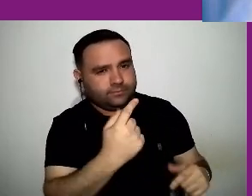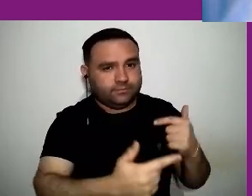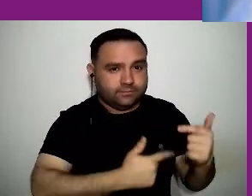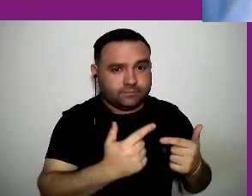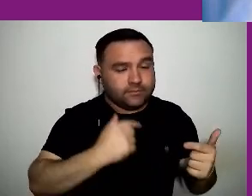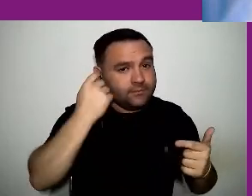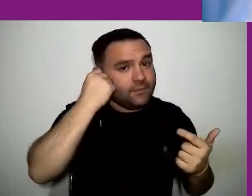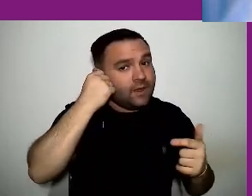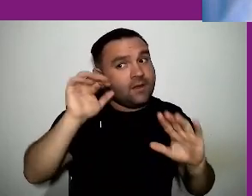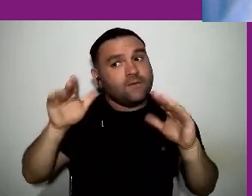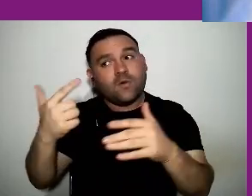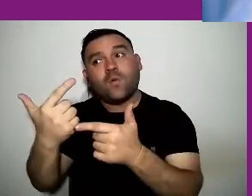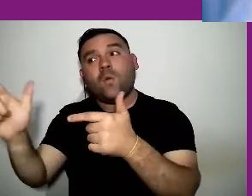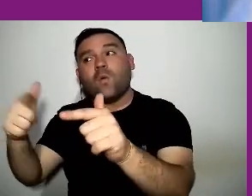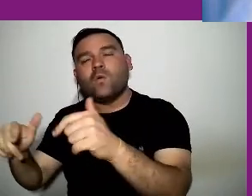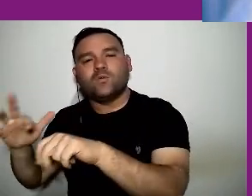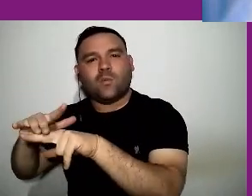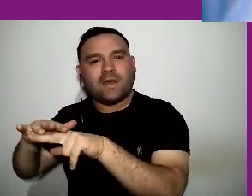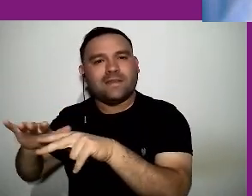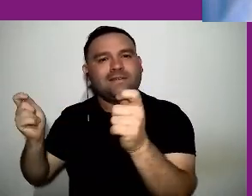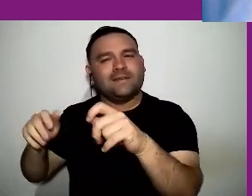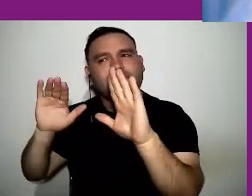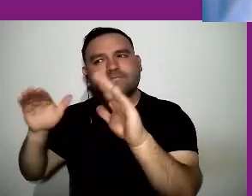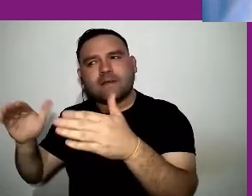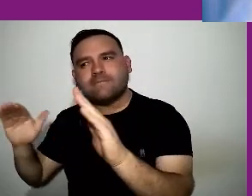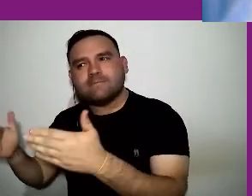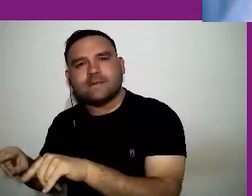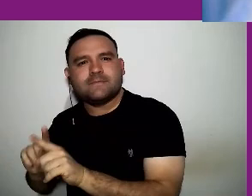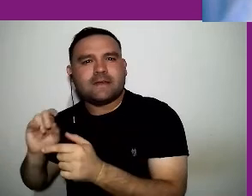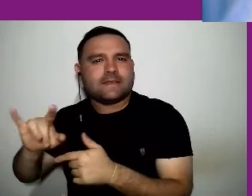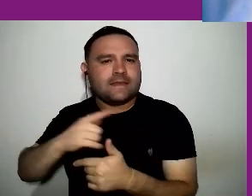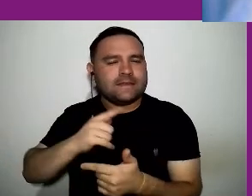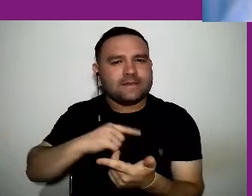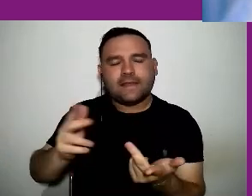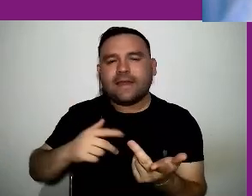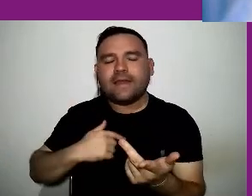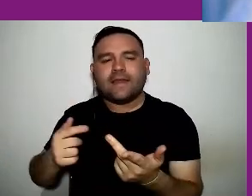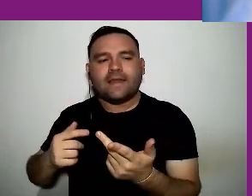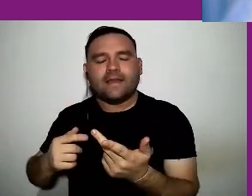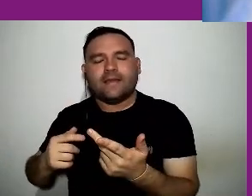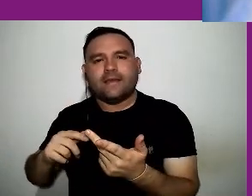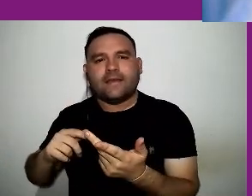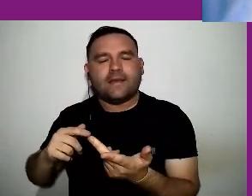focar nos outros pacientes. Se vão ser manobra de